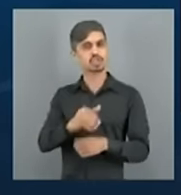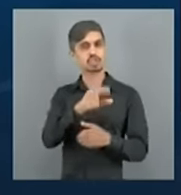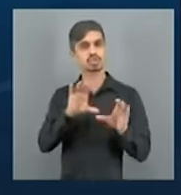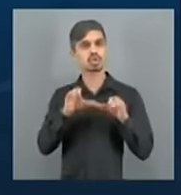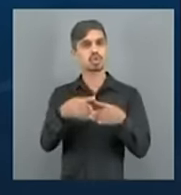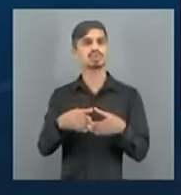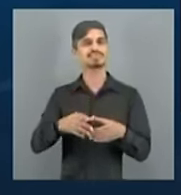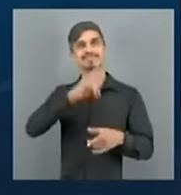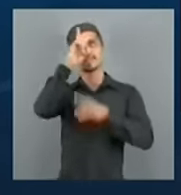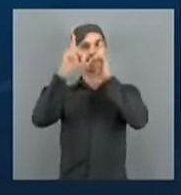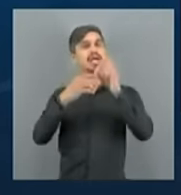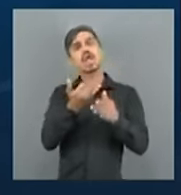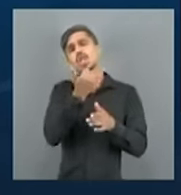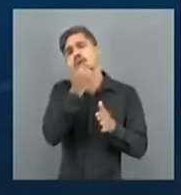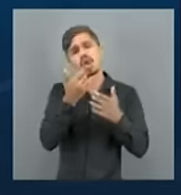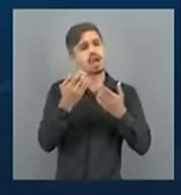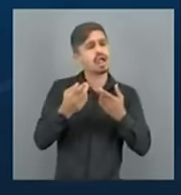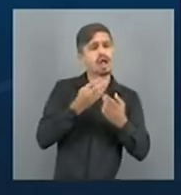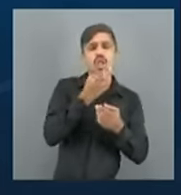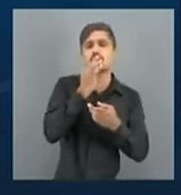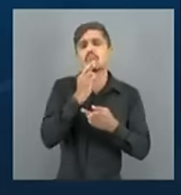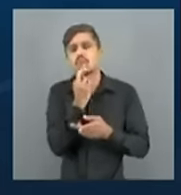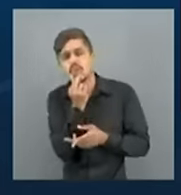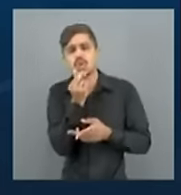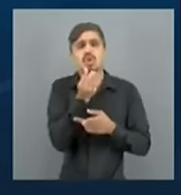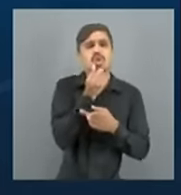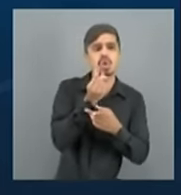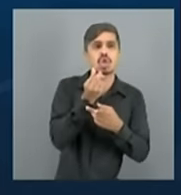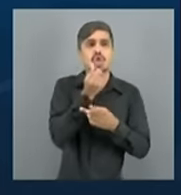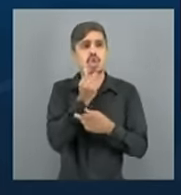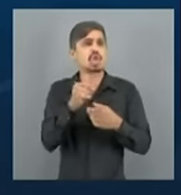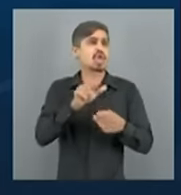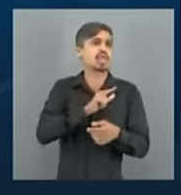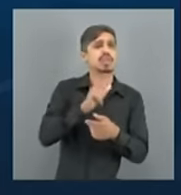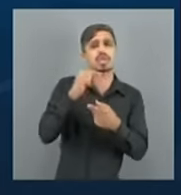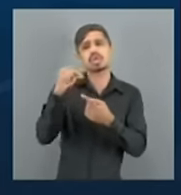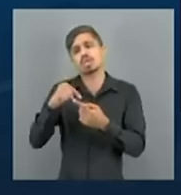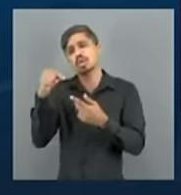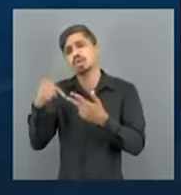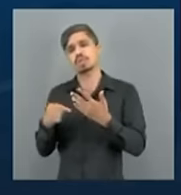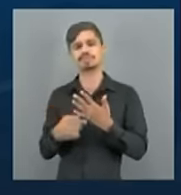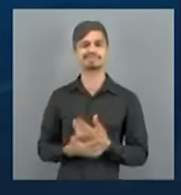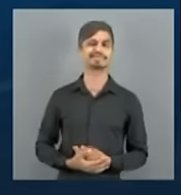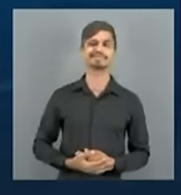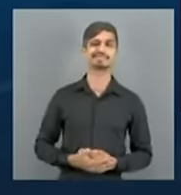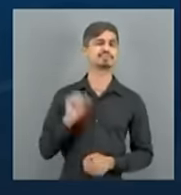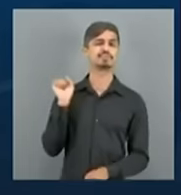e inventaram mil desculpas a vocês aí com eu tenho isso, eu tenho aquilo. Poxa, para.